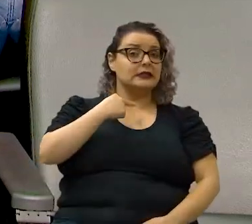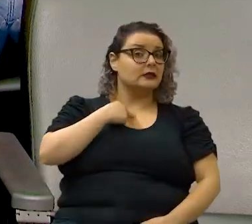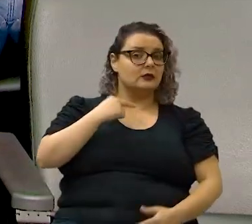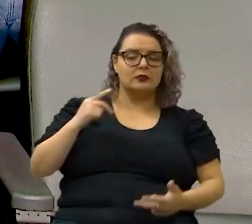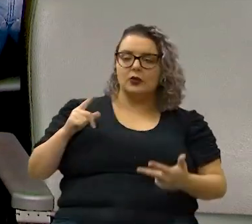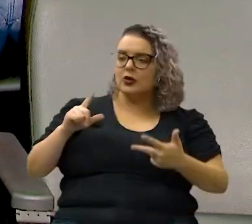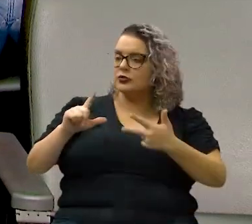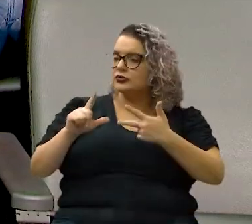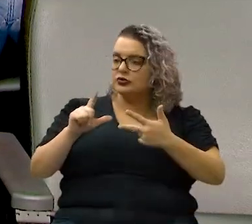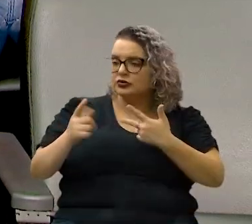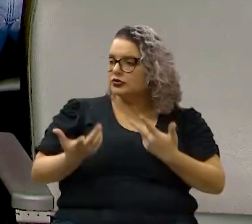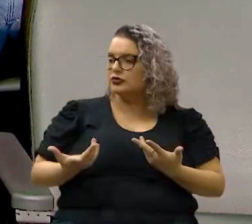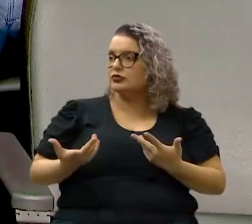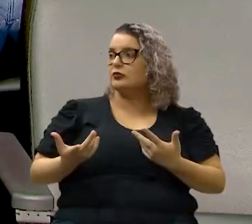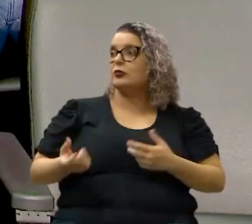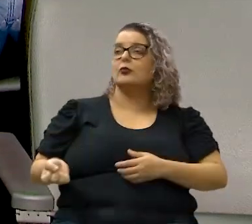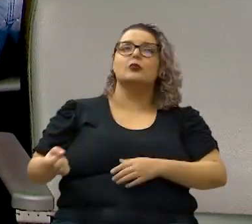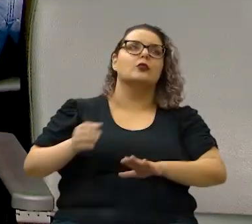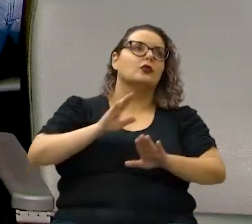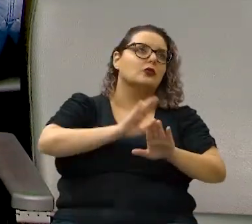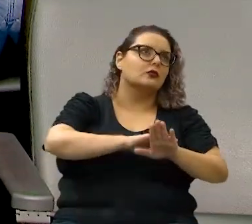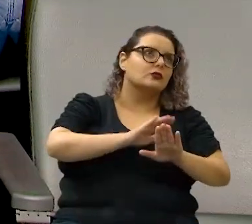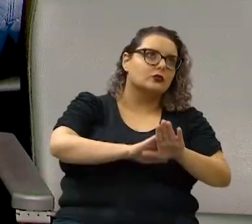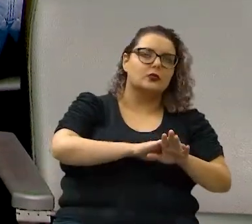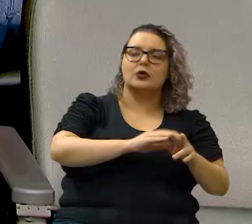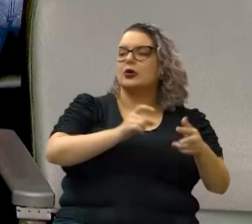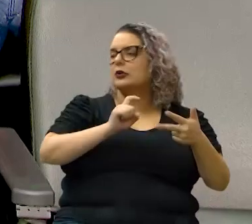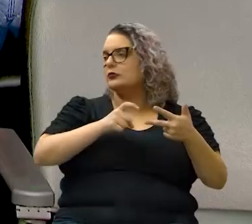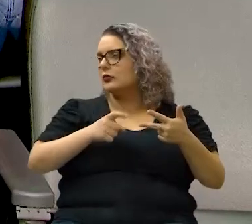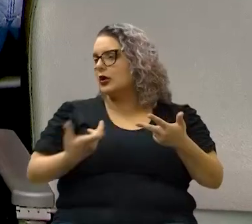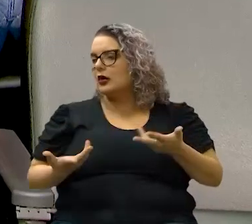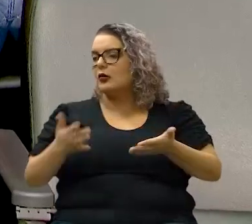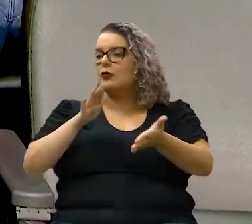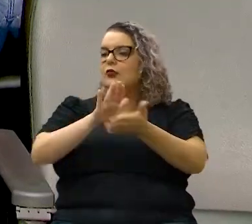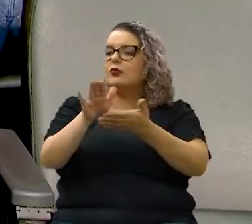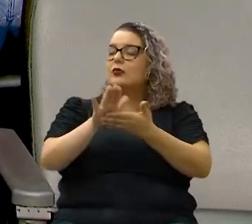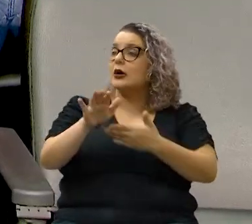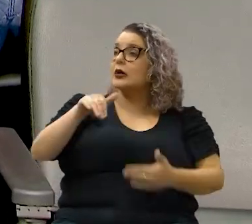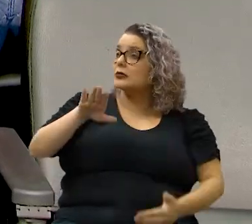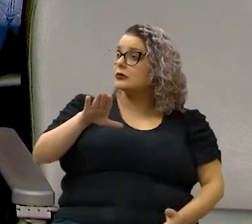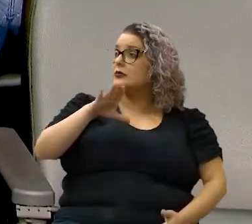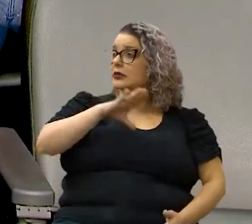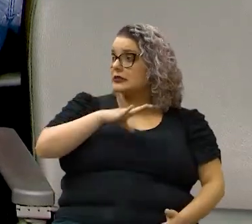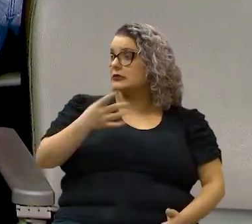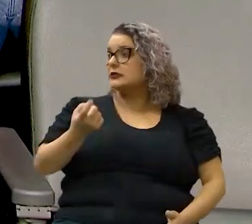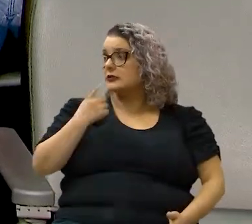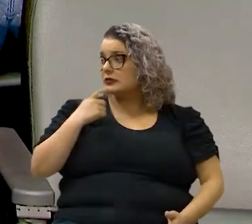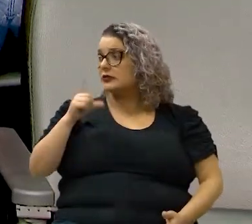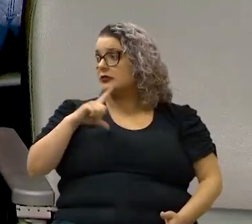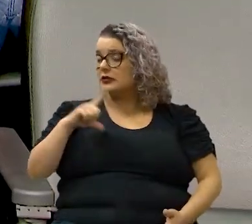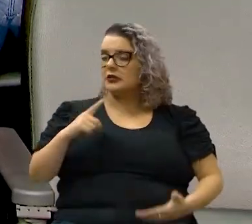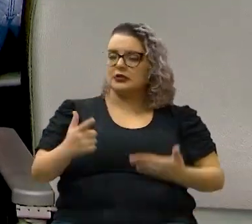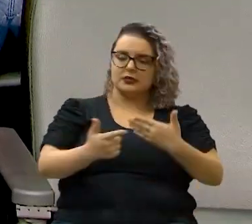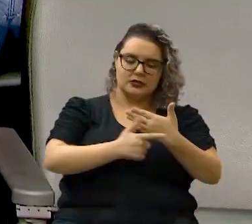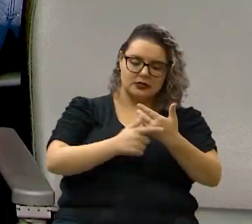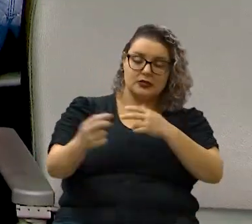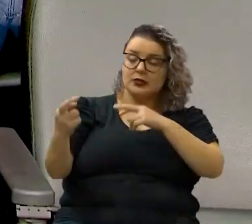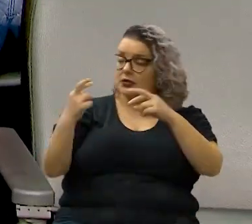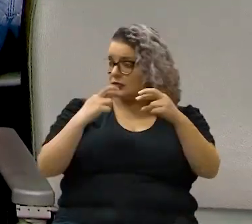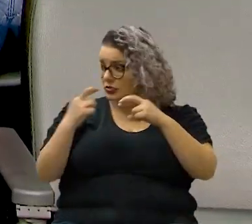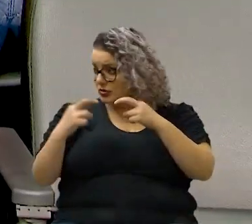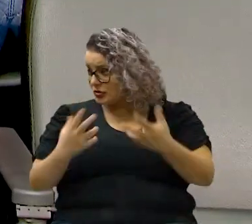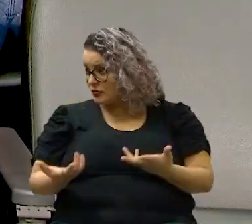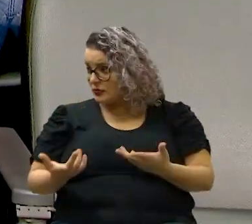podem legislar pelo Poder Executivo, não podem dar um custo a mais para a cidade de Campinas. Então tem esse papel